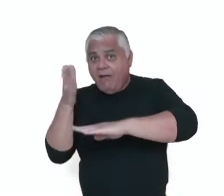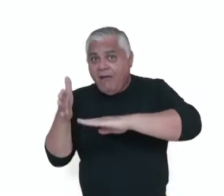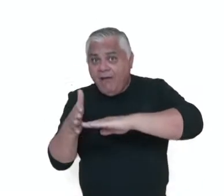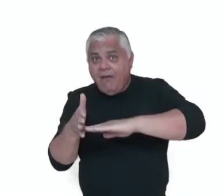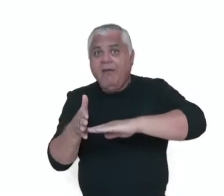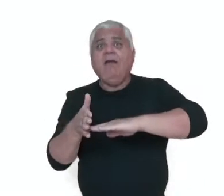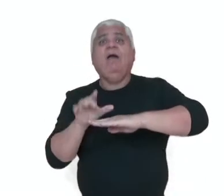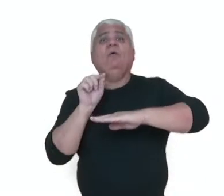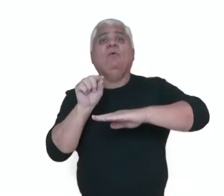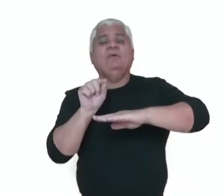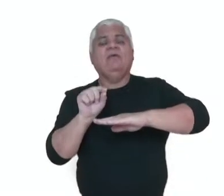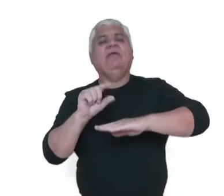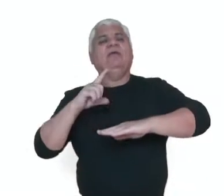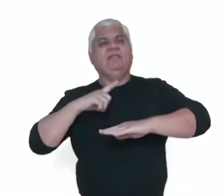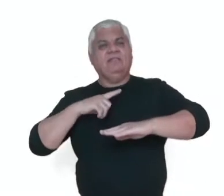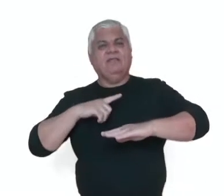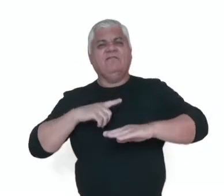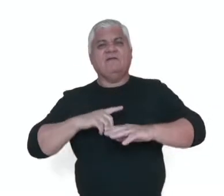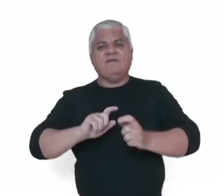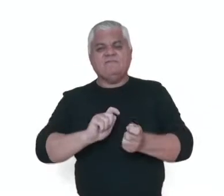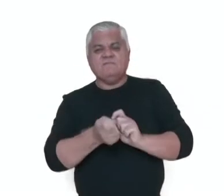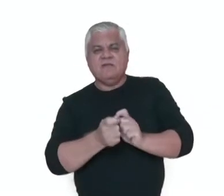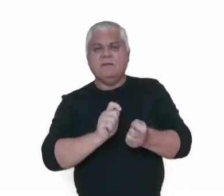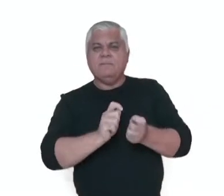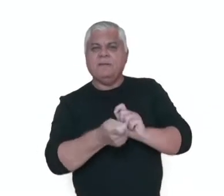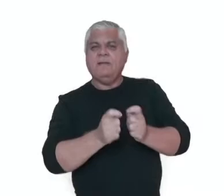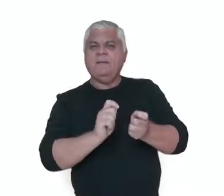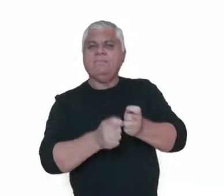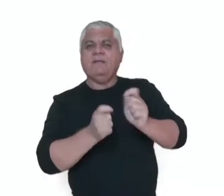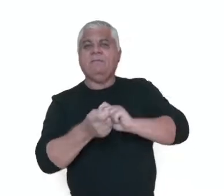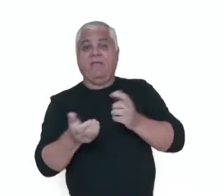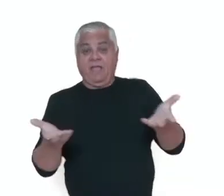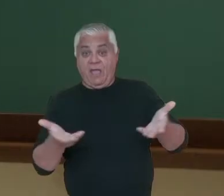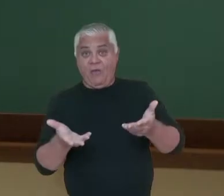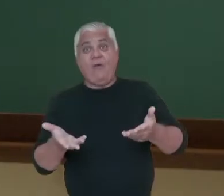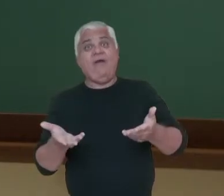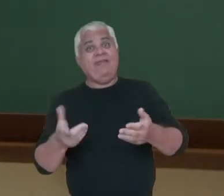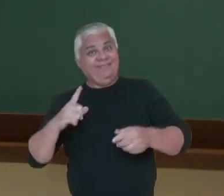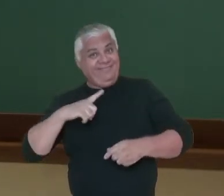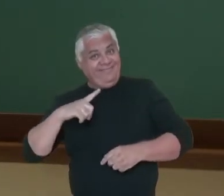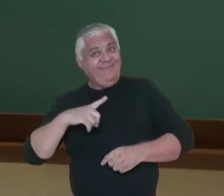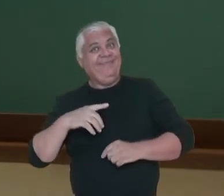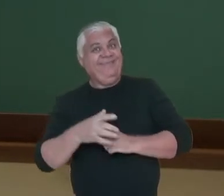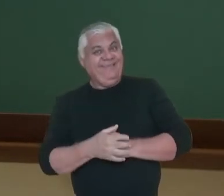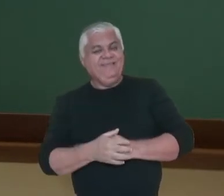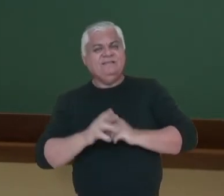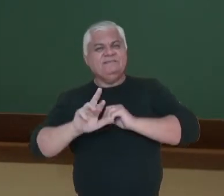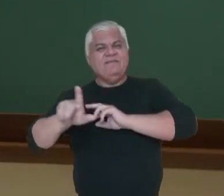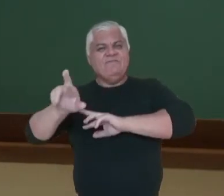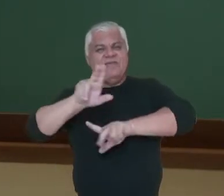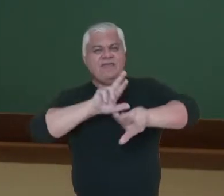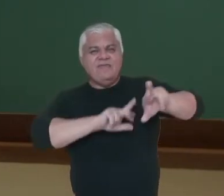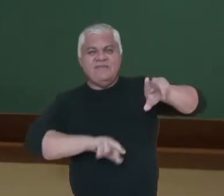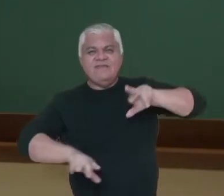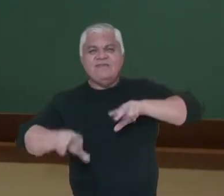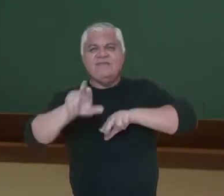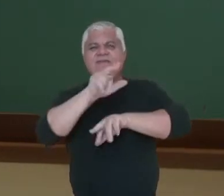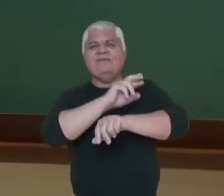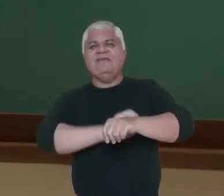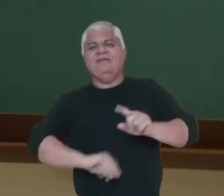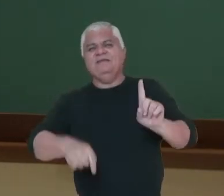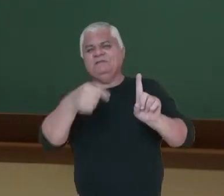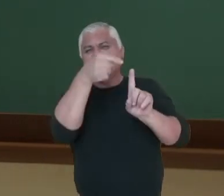nós temos várias sistematizações agora na nossa Idade Contemporânea, então as diferentes